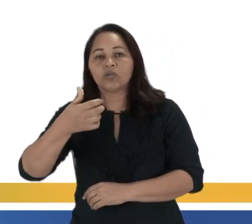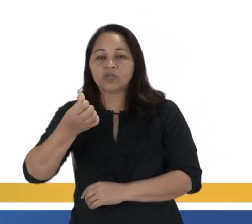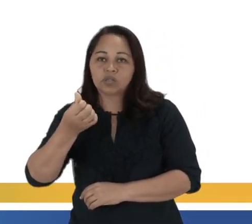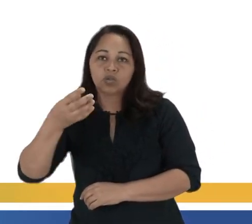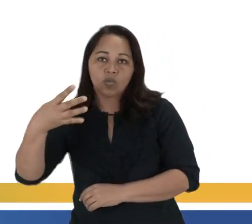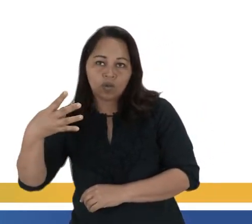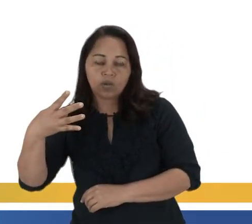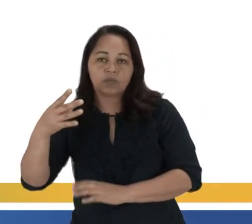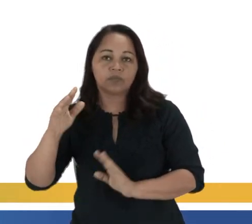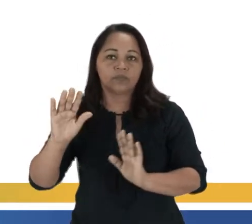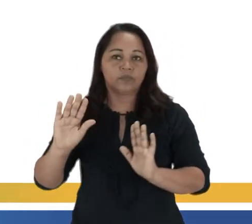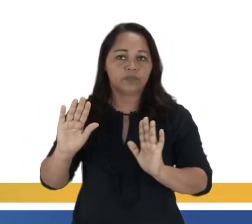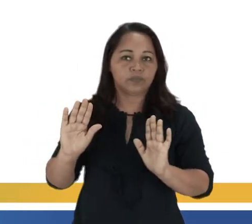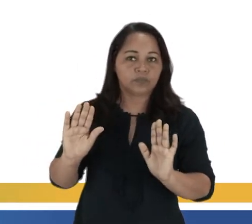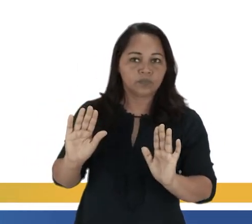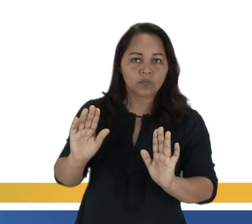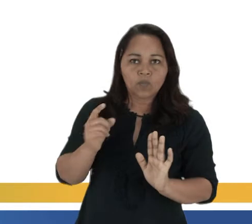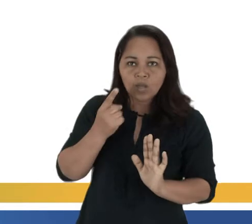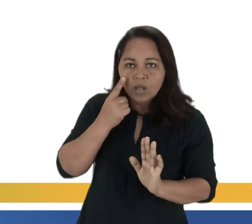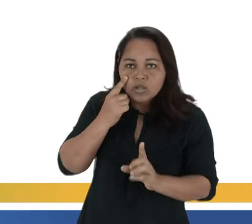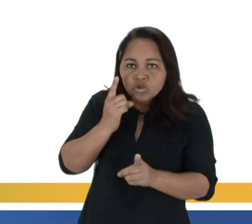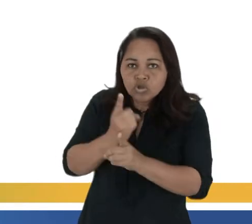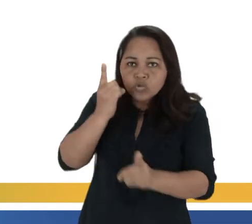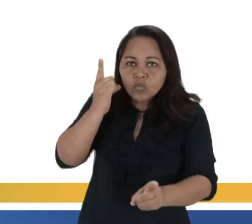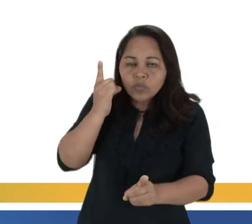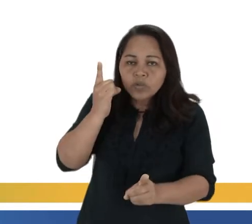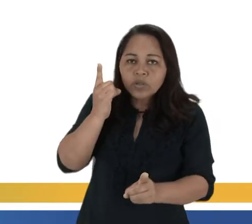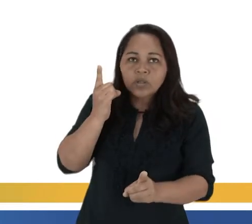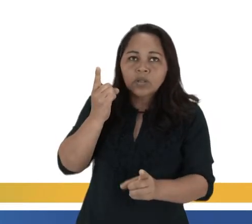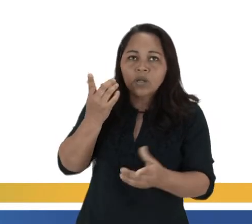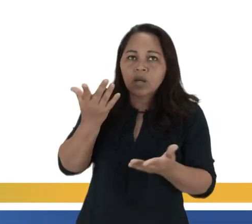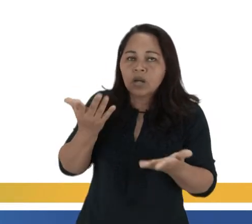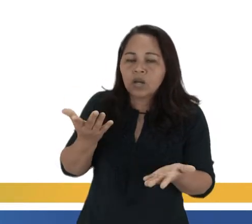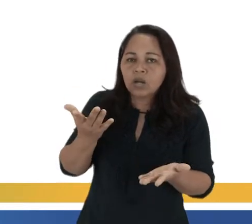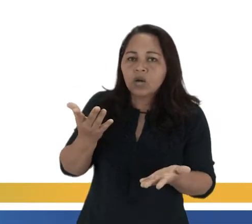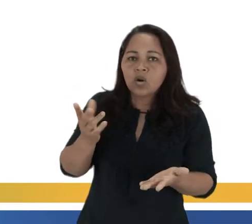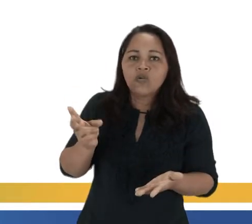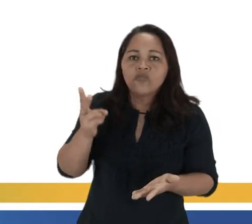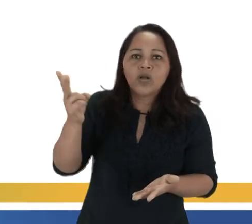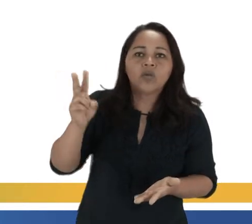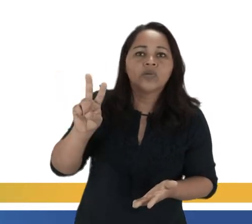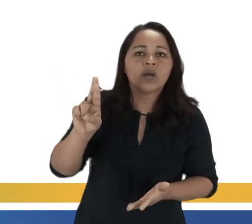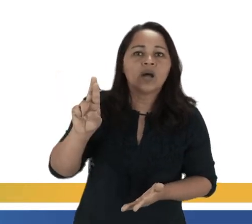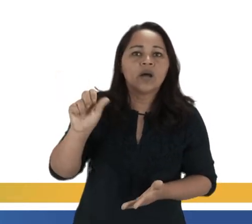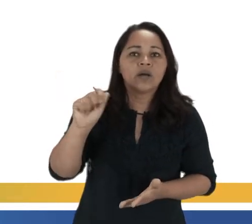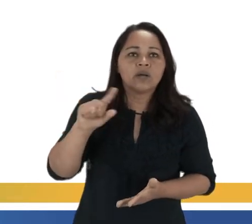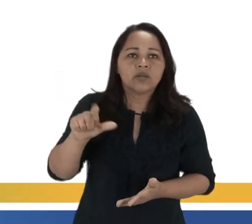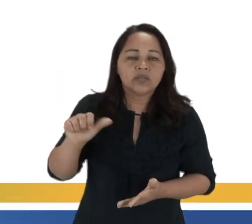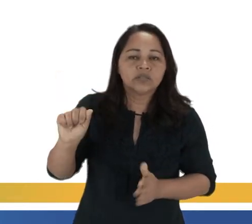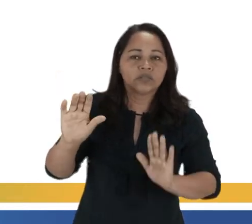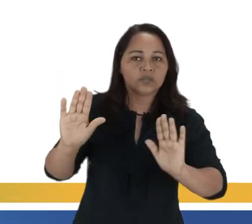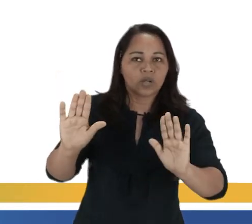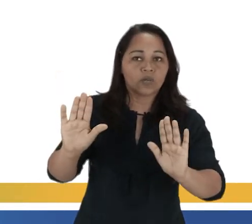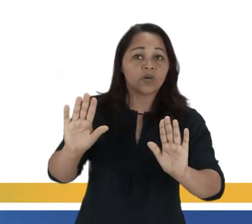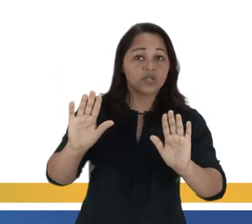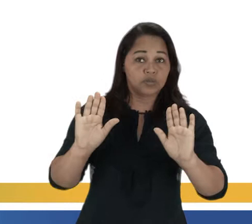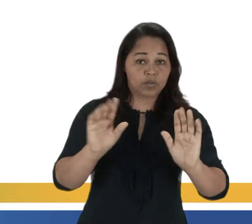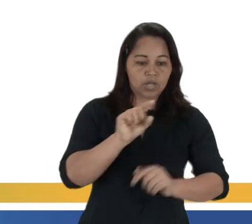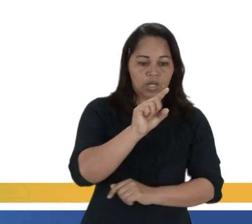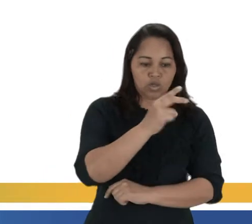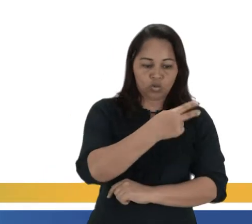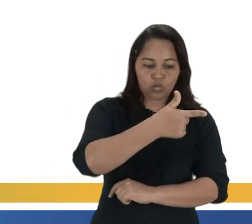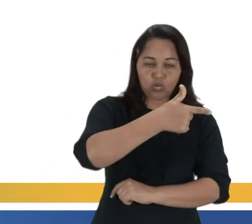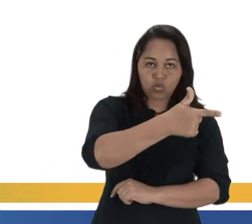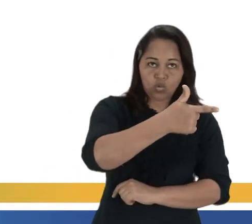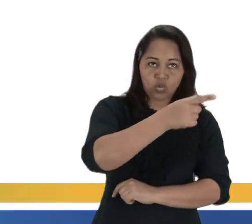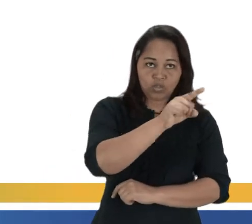anteriormente. Para nós descobrirmos o valor da razão dessa progressão geométrica, nós pegamos um termo a partir